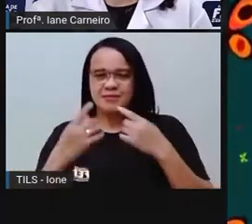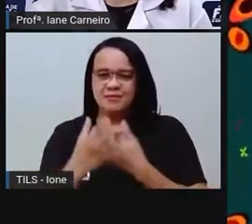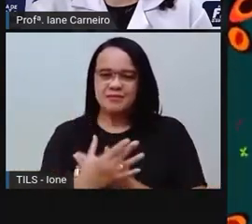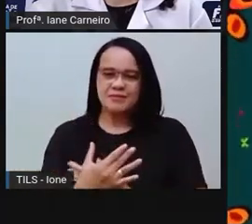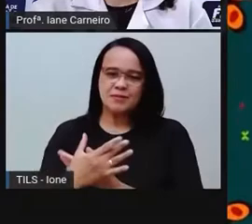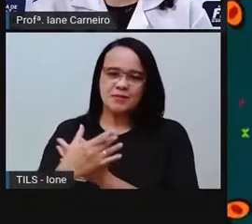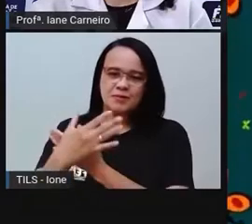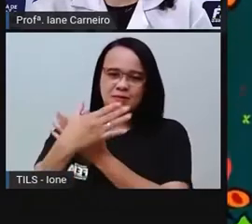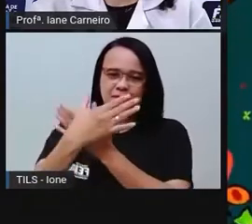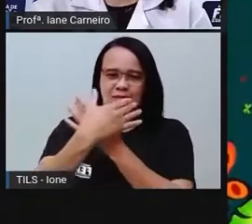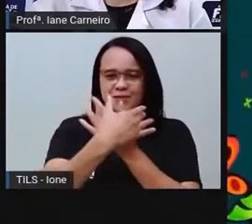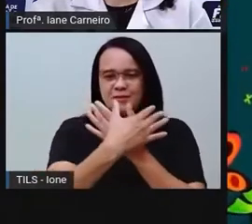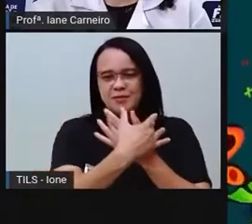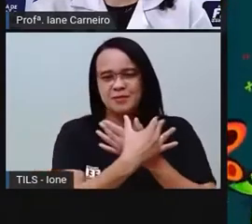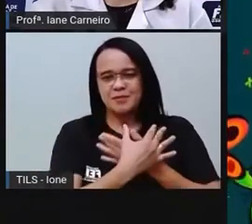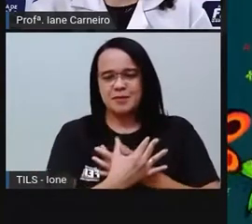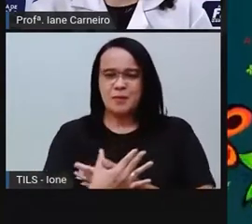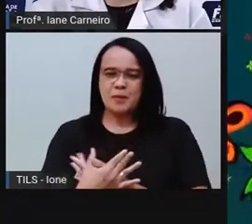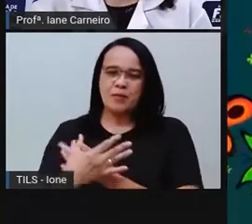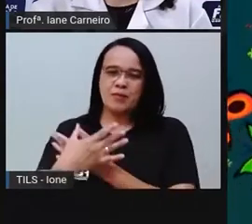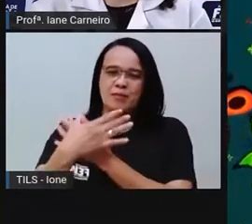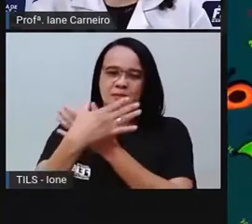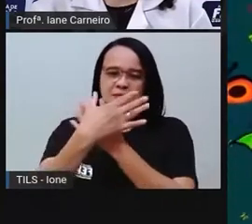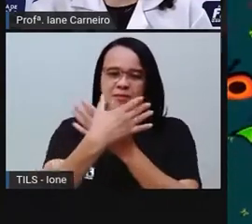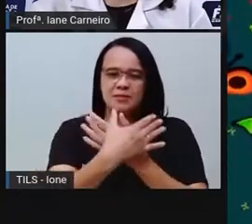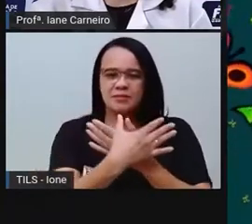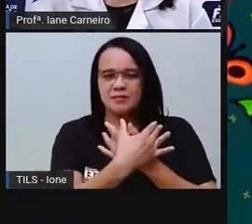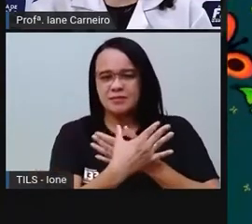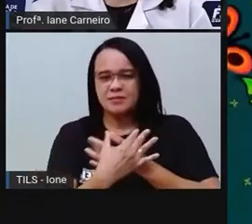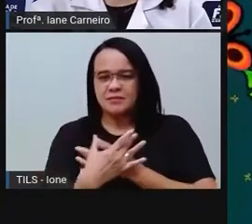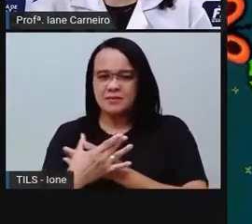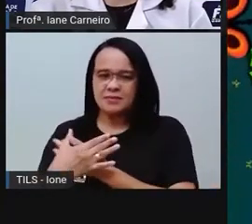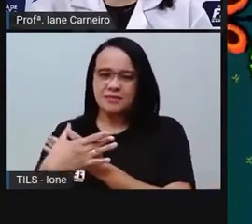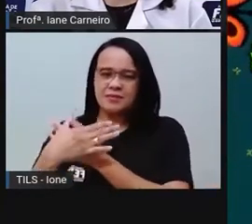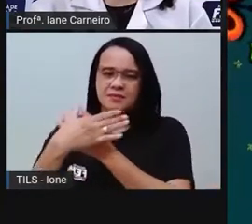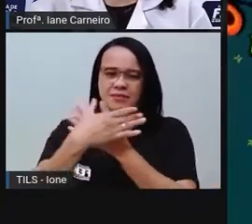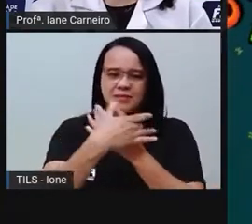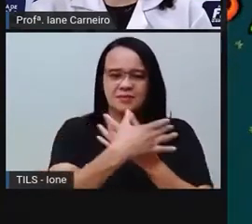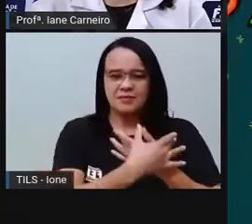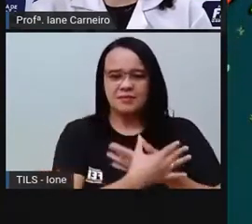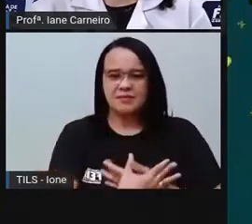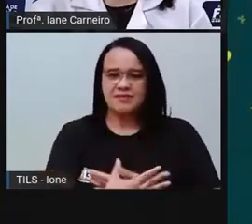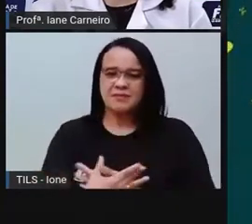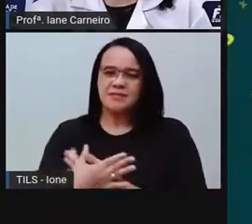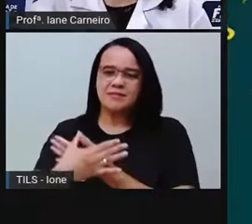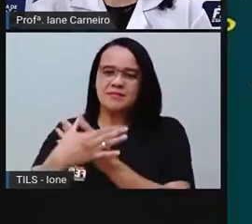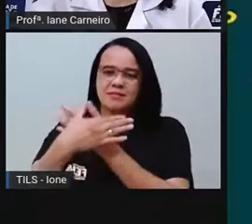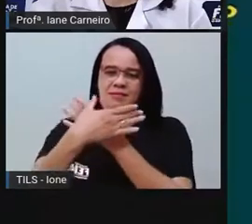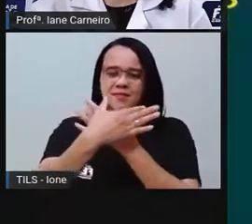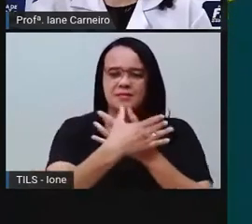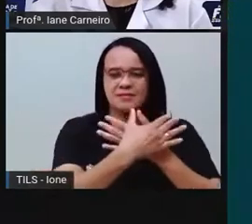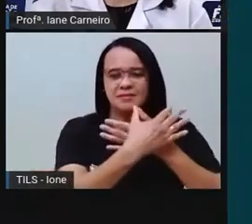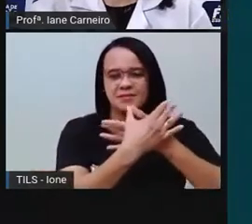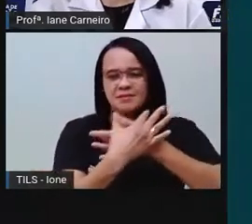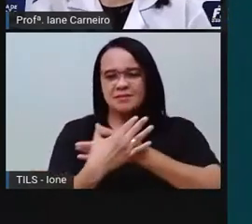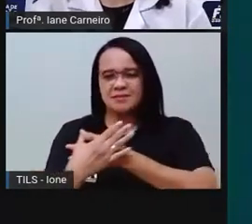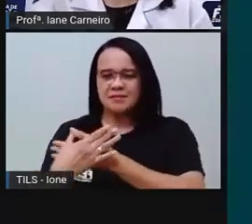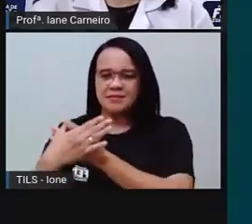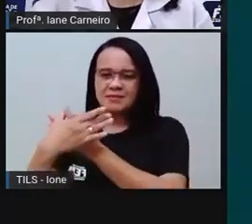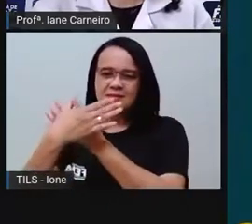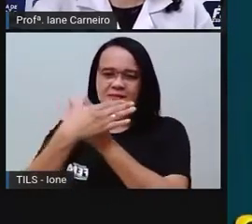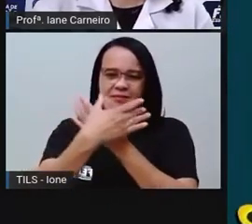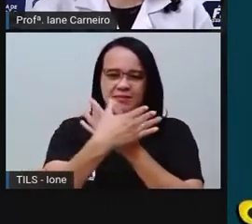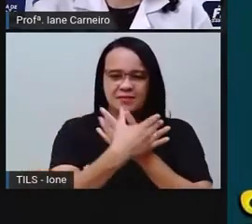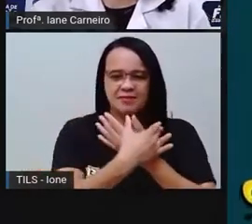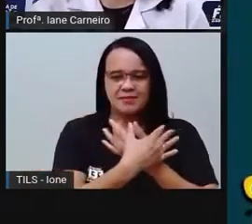e ela tem seis espada uma pena fina mais um par de asas bem coloridas